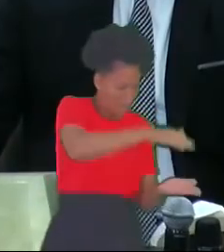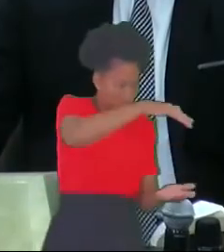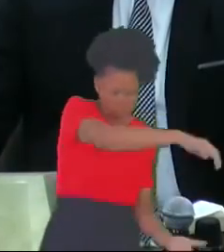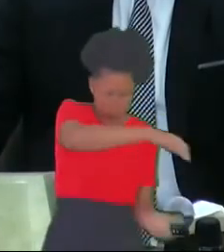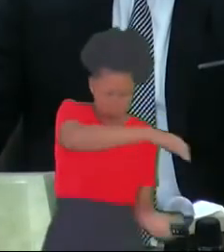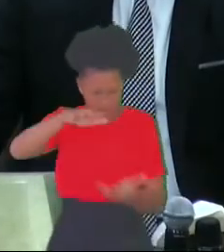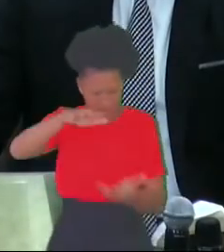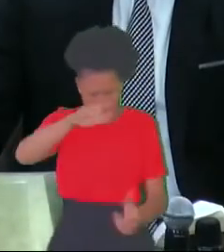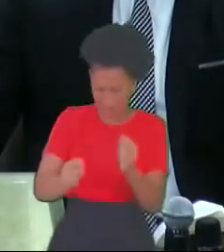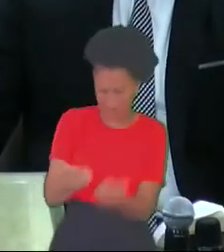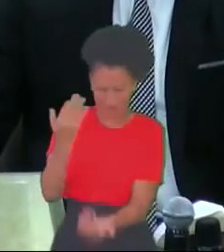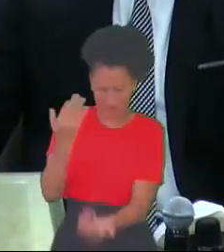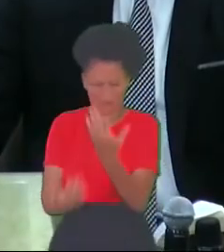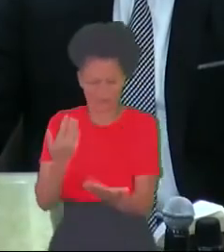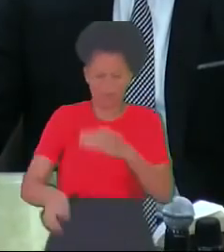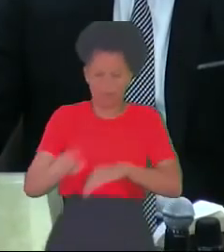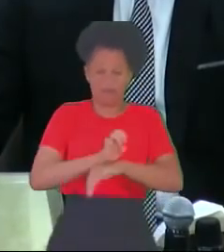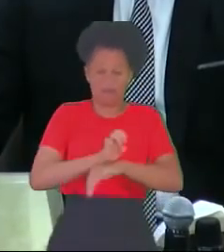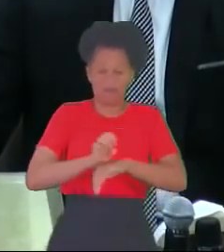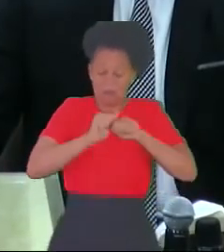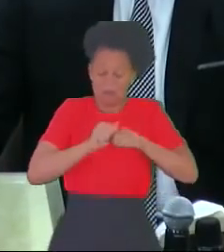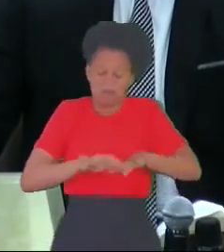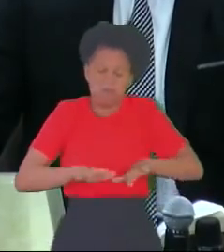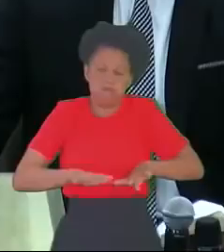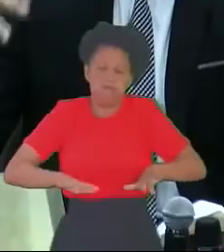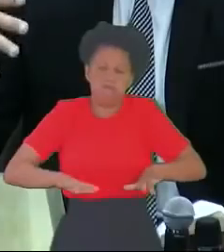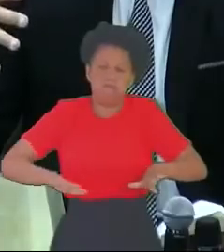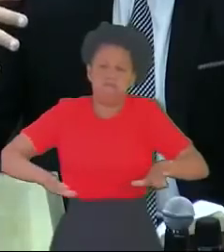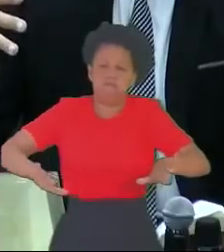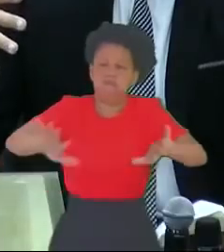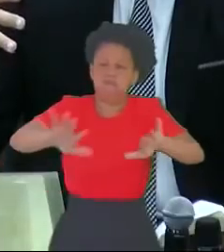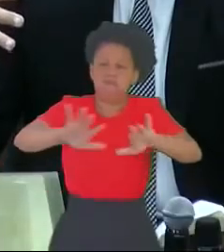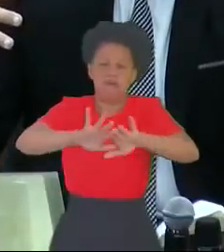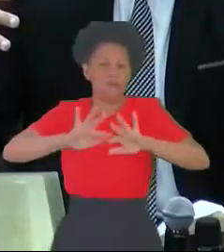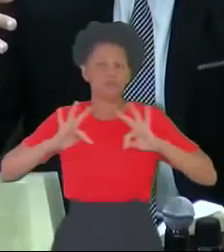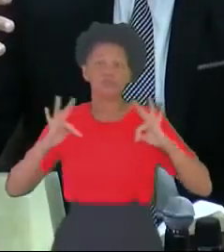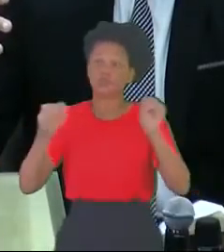Éfeso o evangelho se espalhou por toda a Ásia.